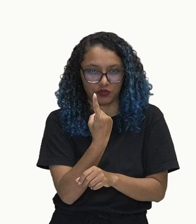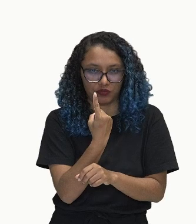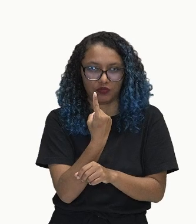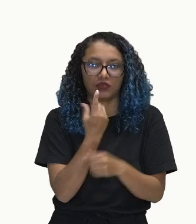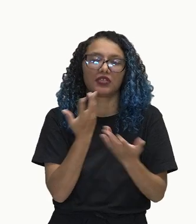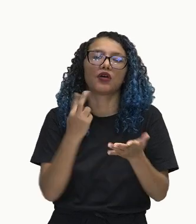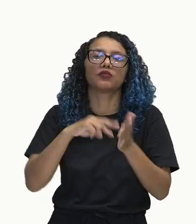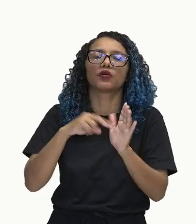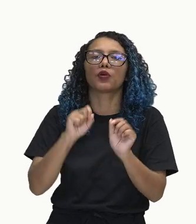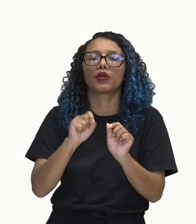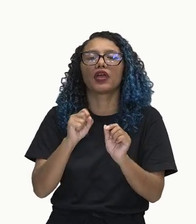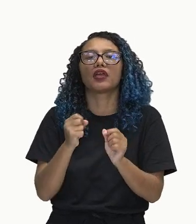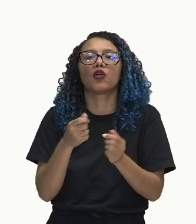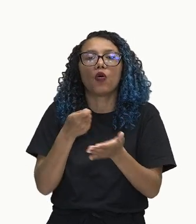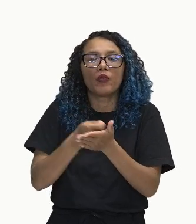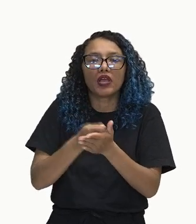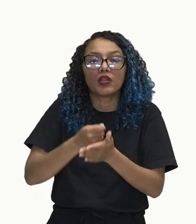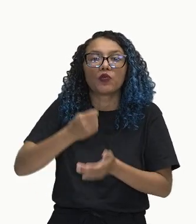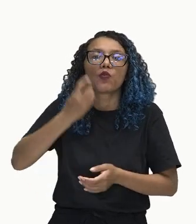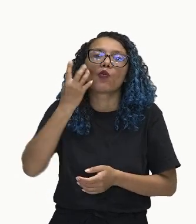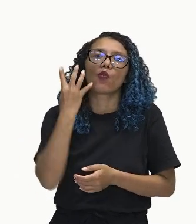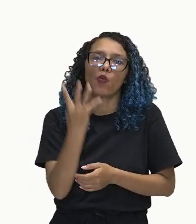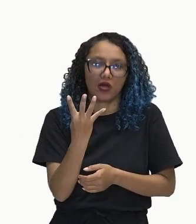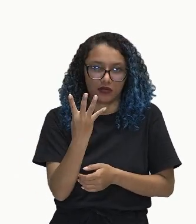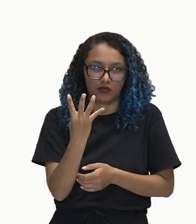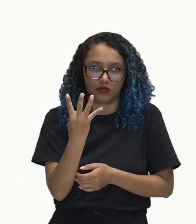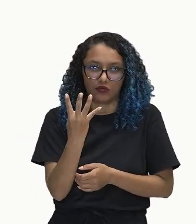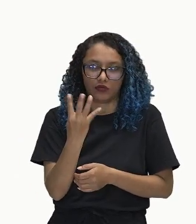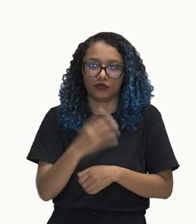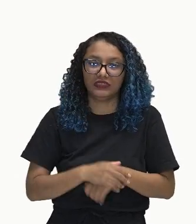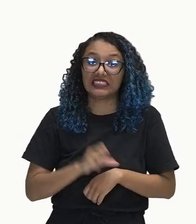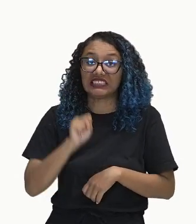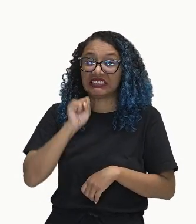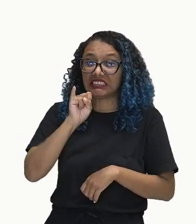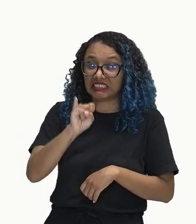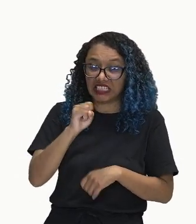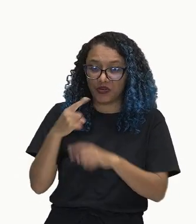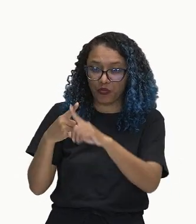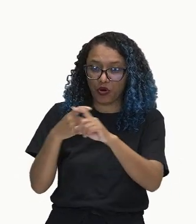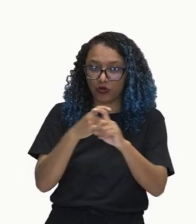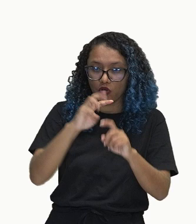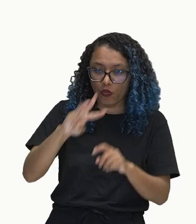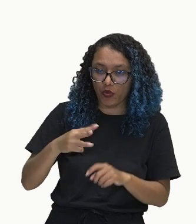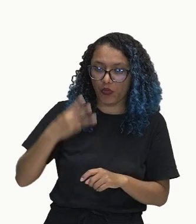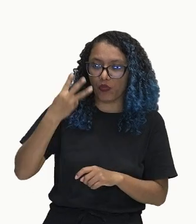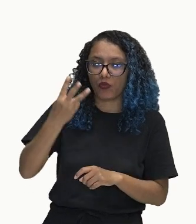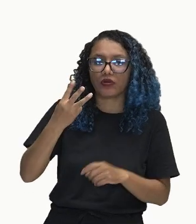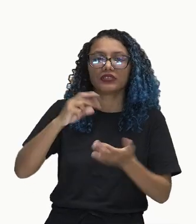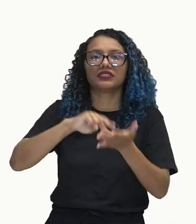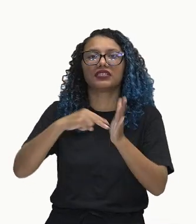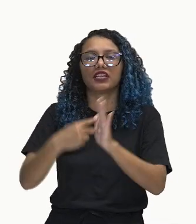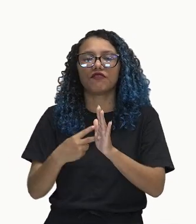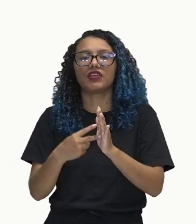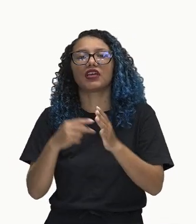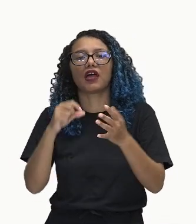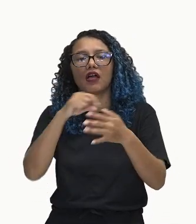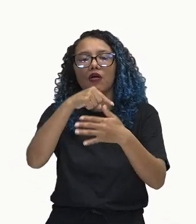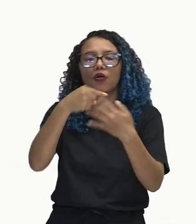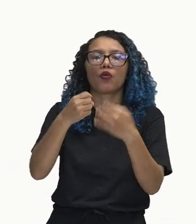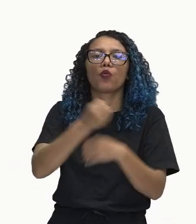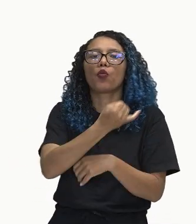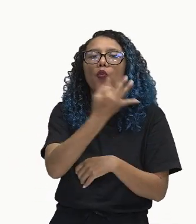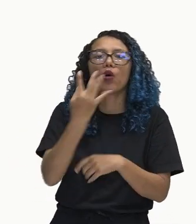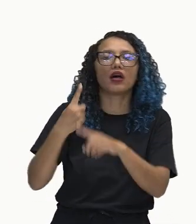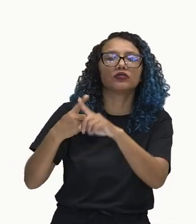Então, obrigatoriamente, esse polinômio vai ter 4 elementos na sua forma geral, tá bom?